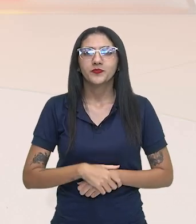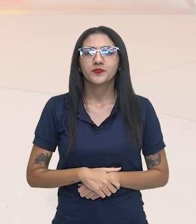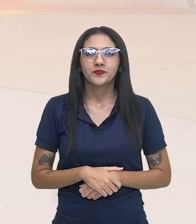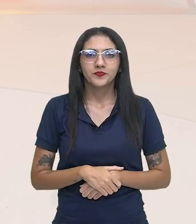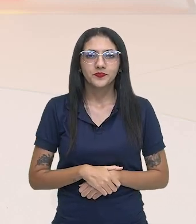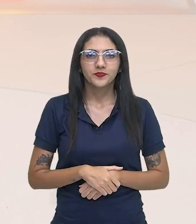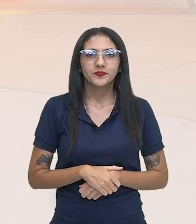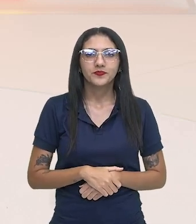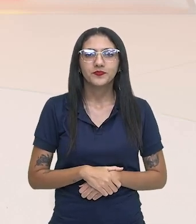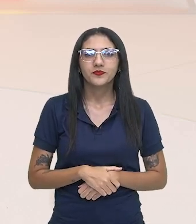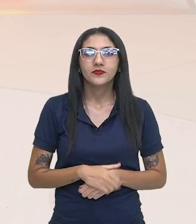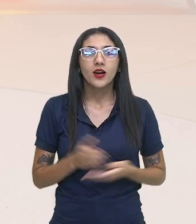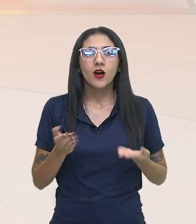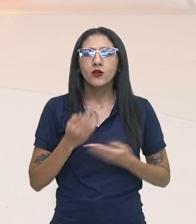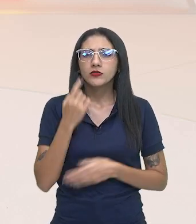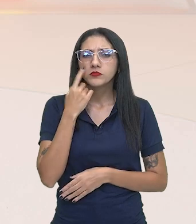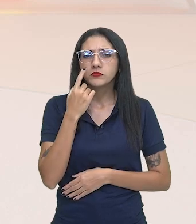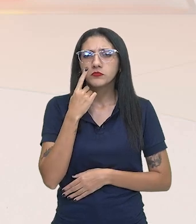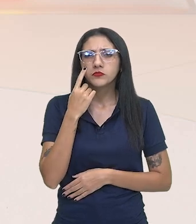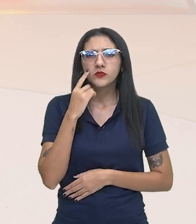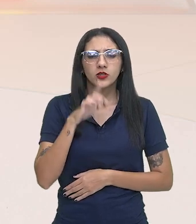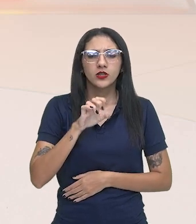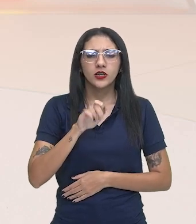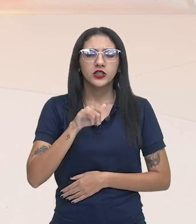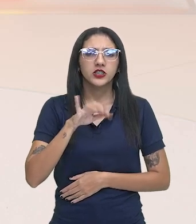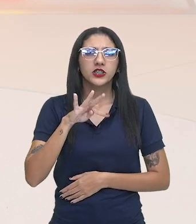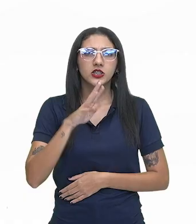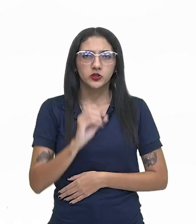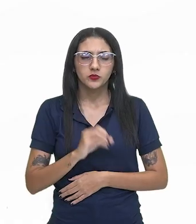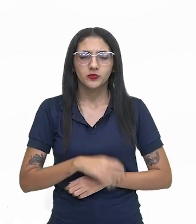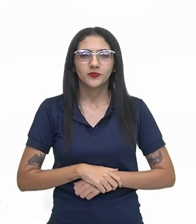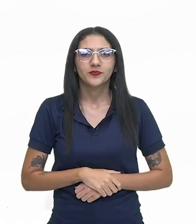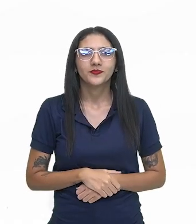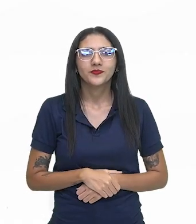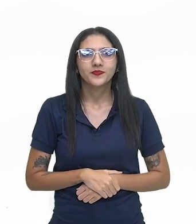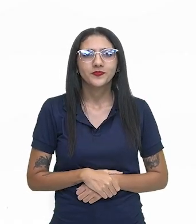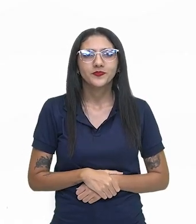agora para o poder legítimo e as formas de dominação.